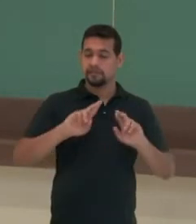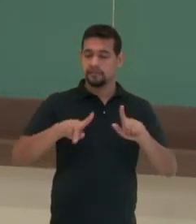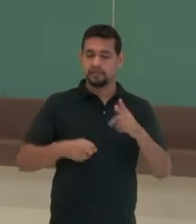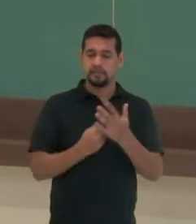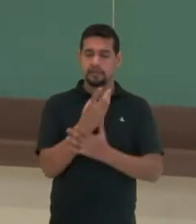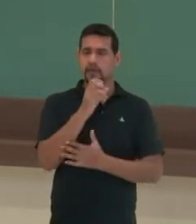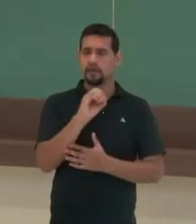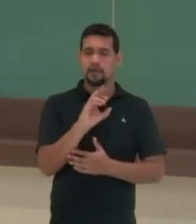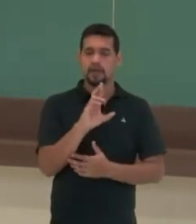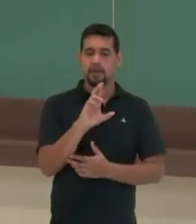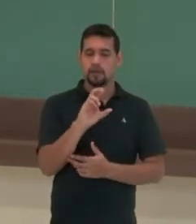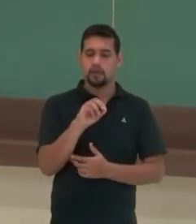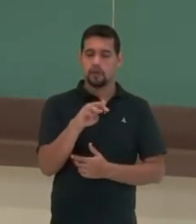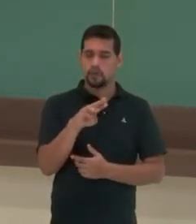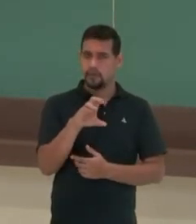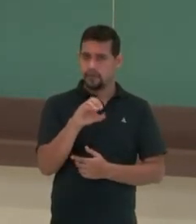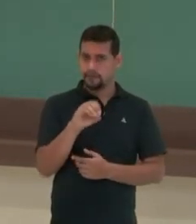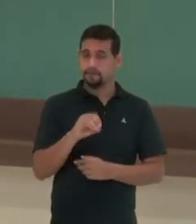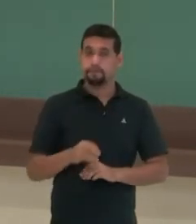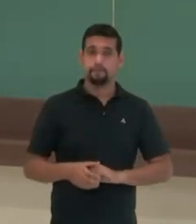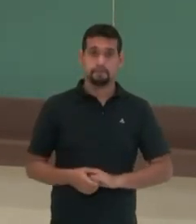essa cromoxilogravura.